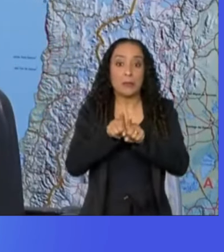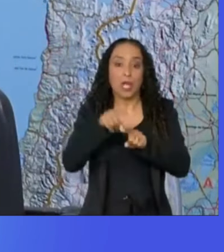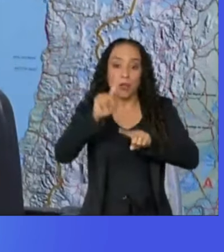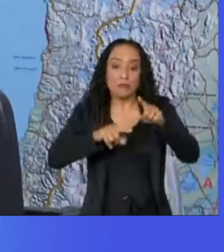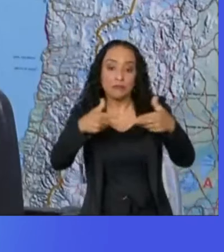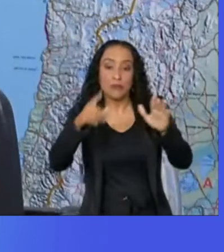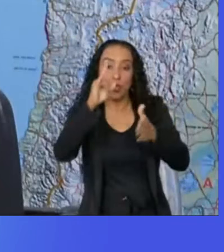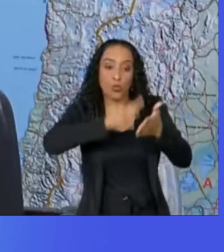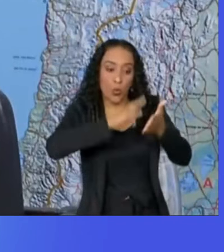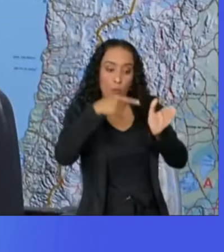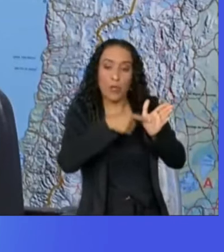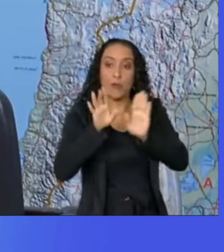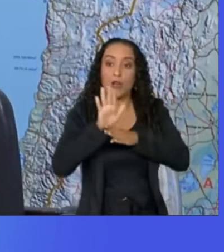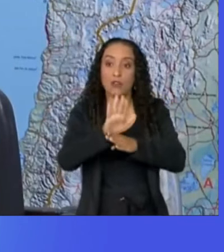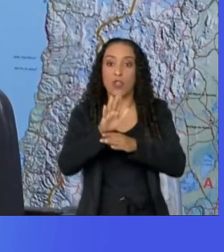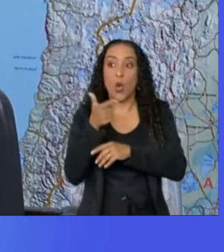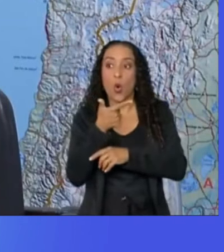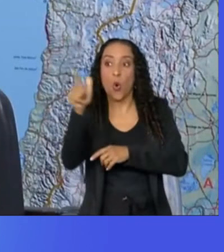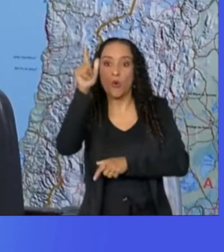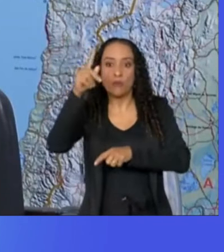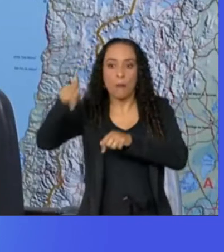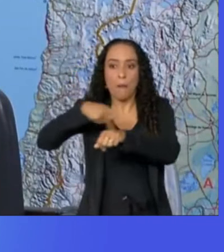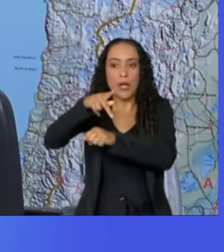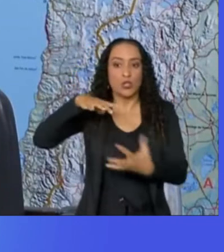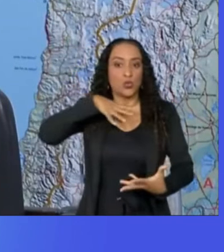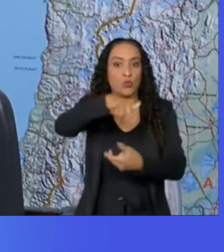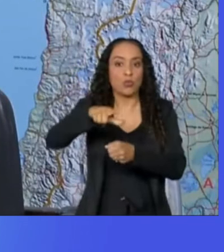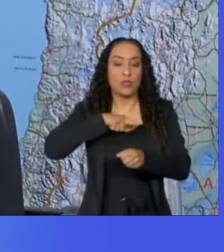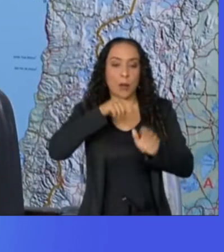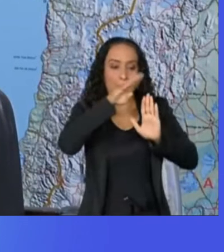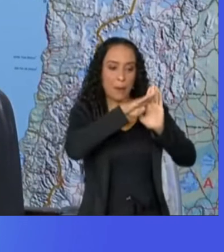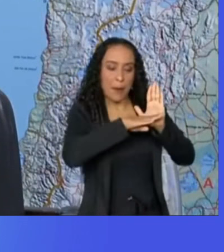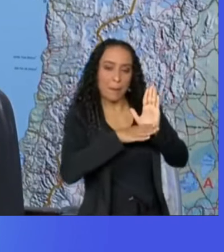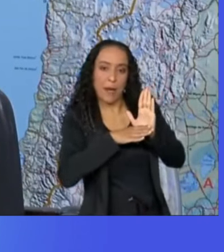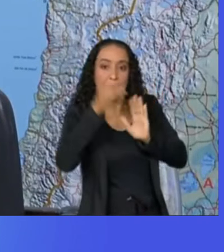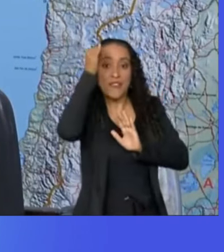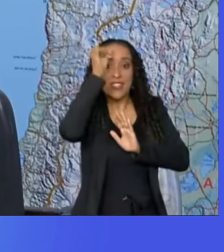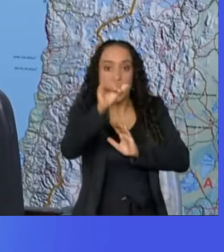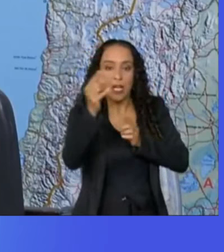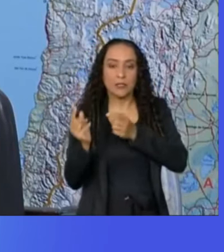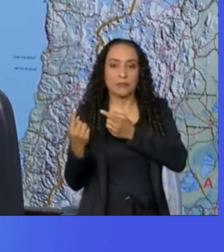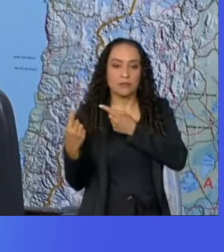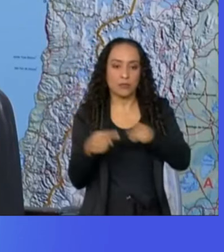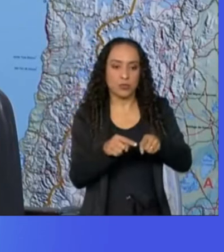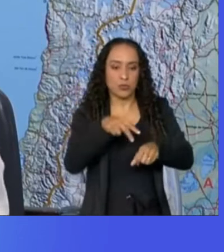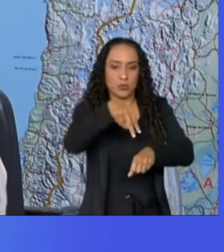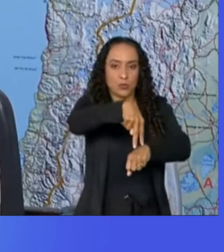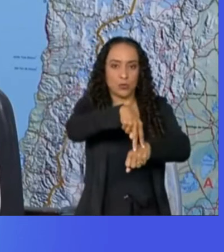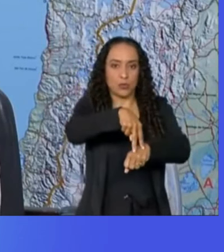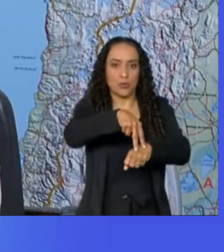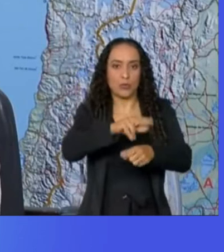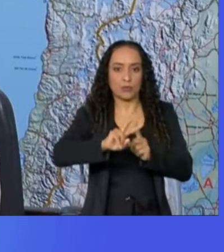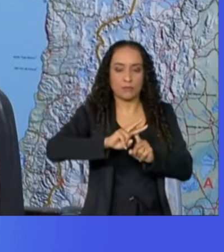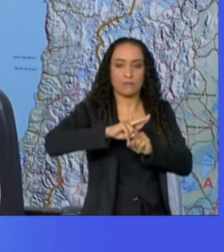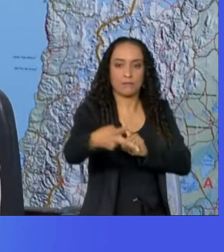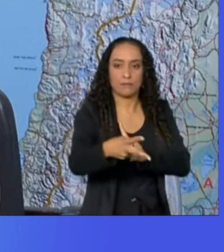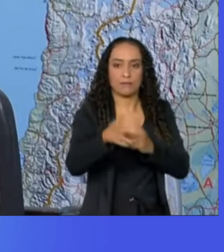ajudar outros países do mundo a ter um plano de prevenção e enfrentamento aos efeitos dos eventos